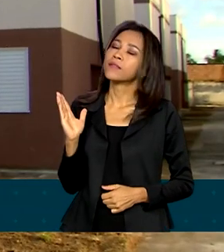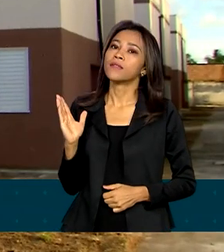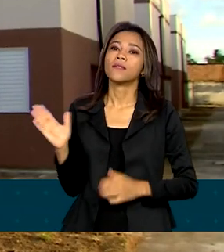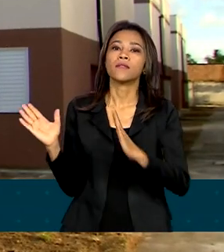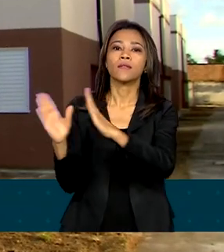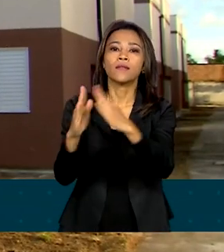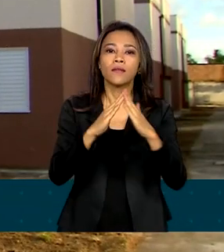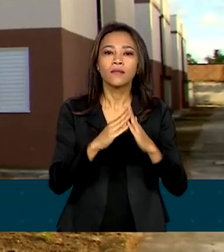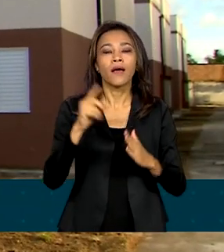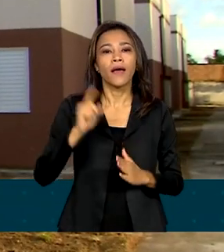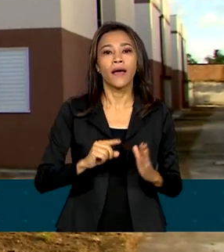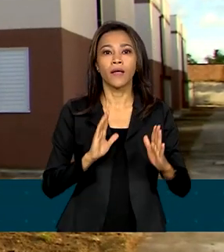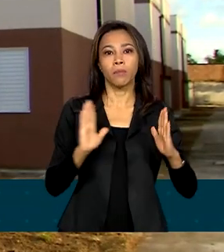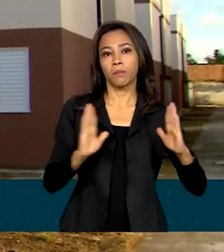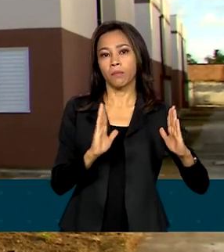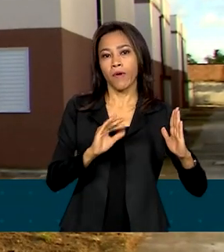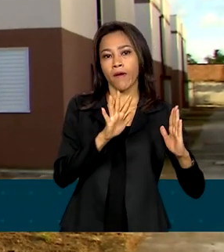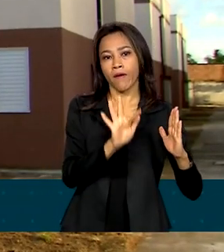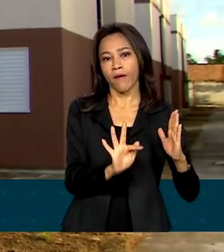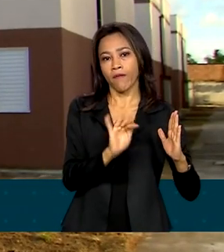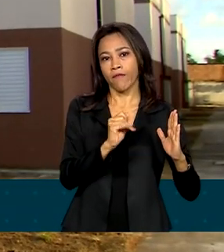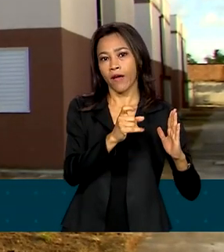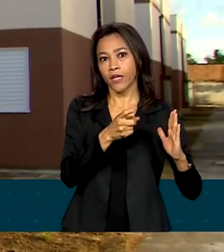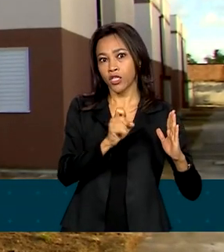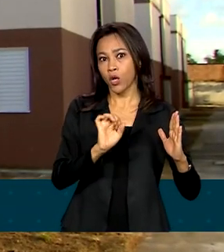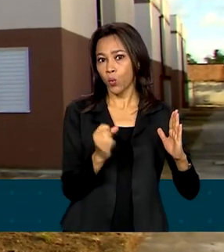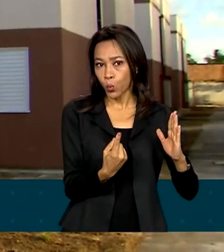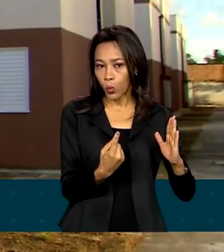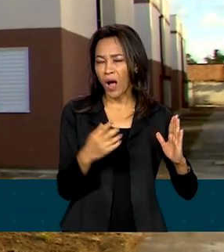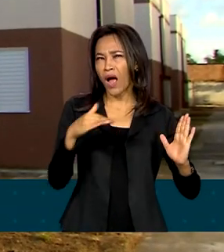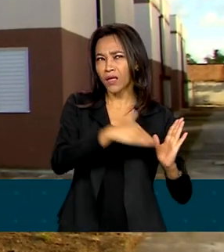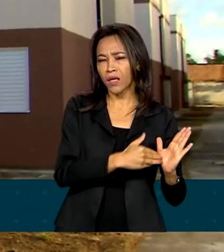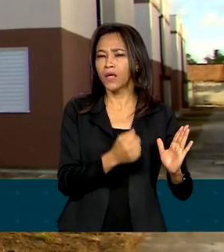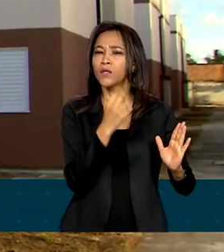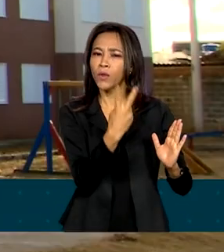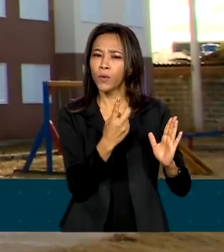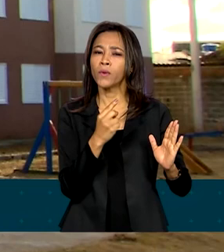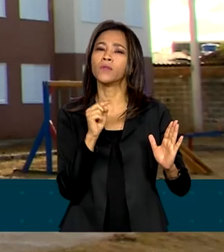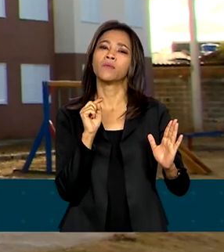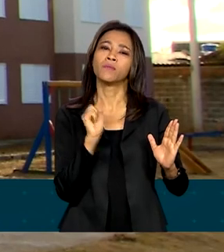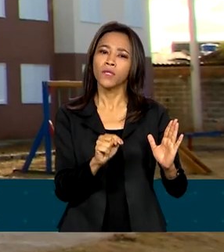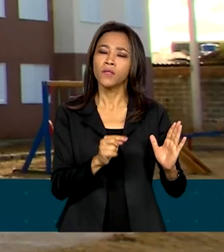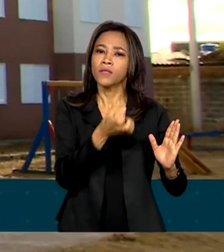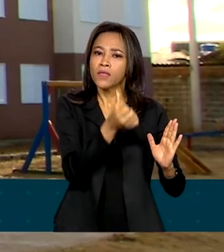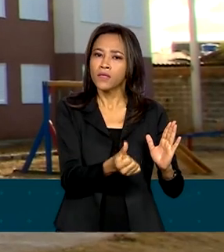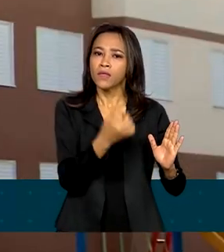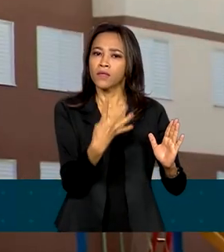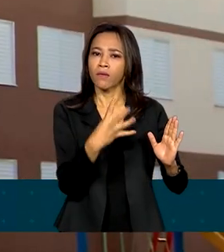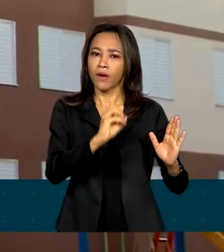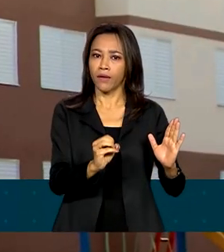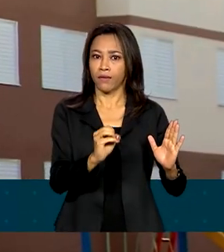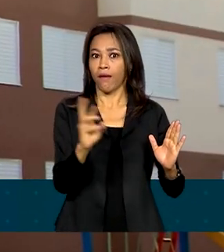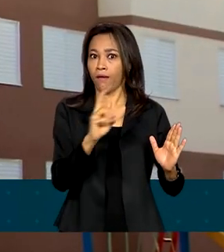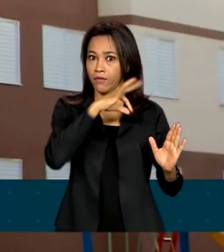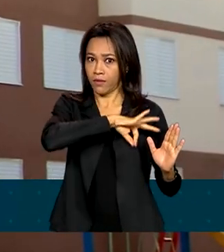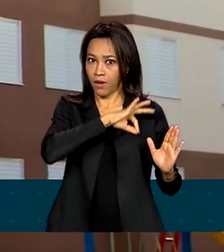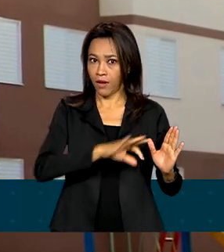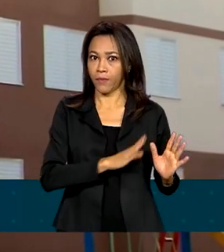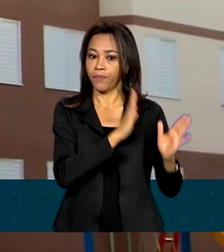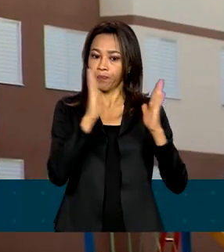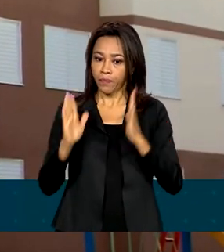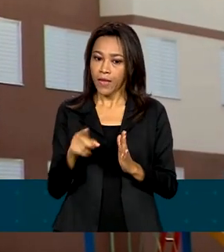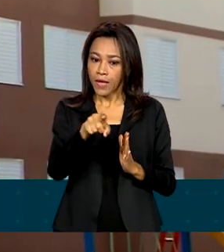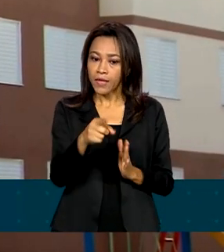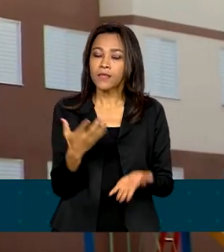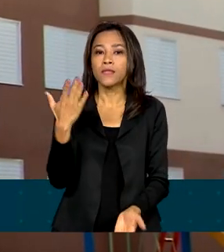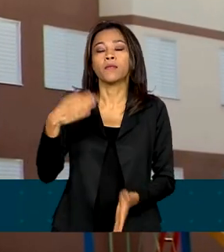faixa 1, que são as famílias com renda bruta de até R$ 2.640. Lembrando que o Minha Casa Minha Vida é voltado